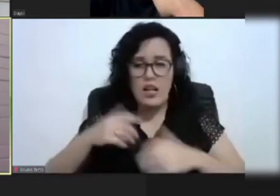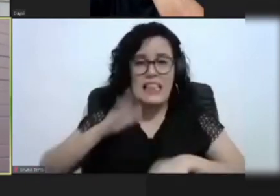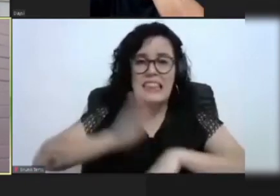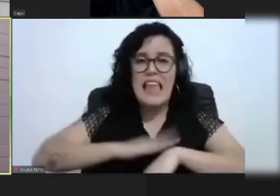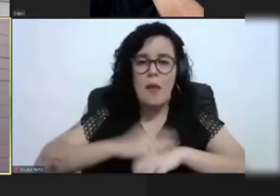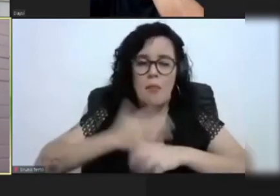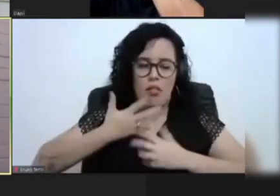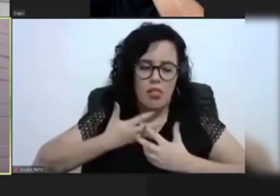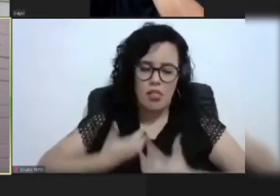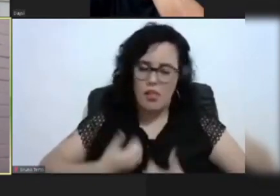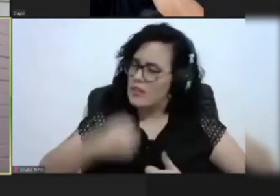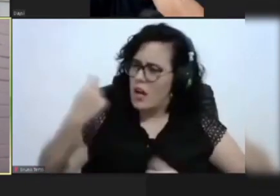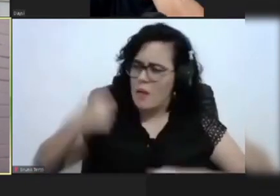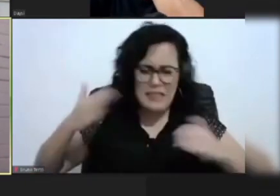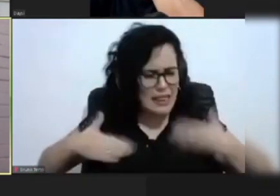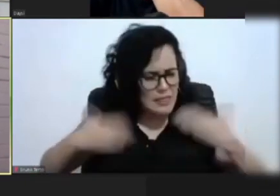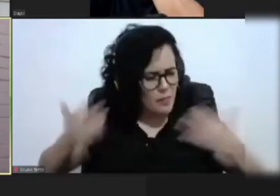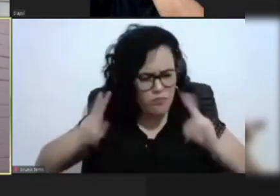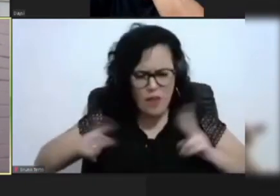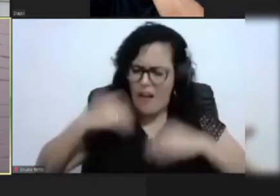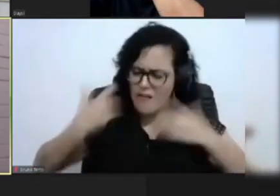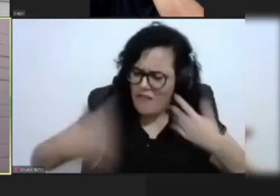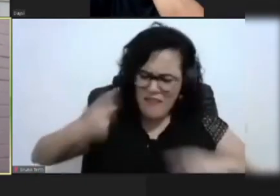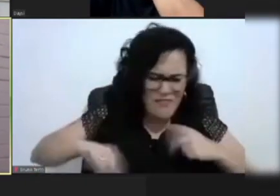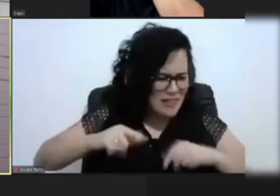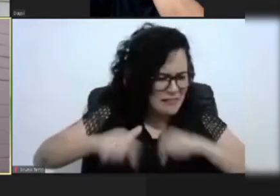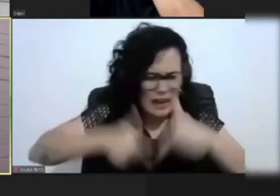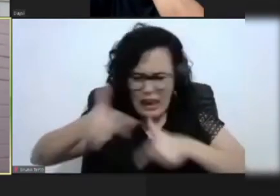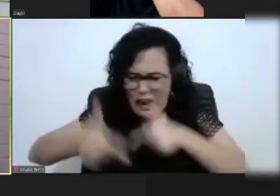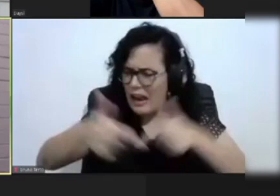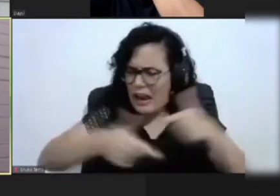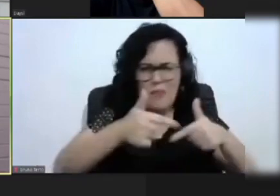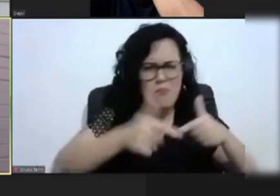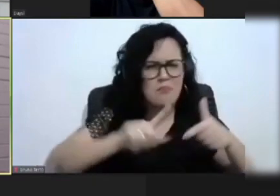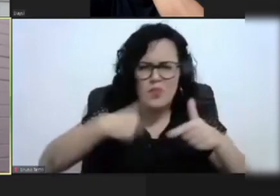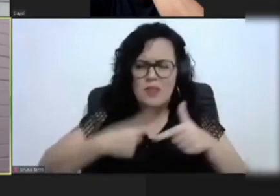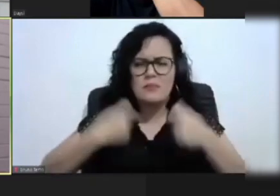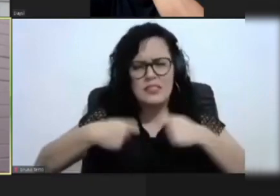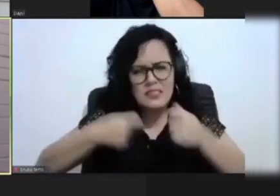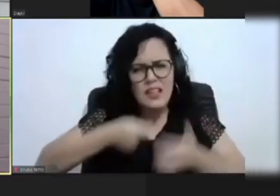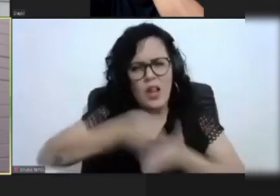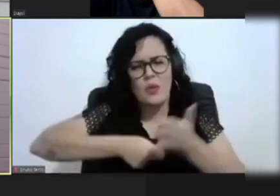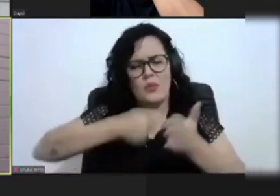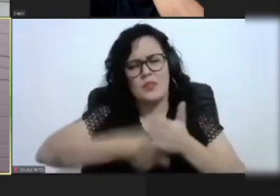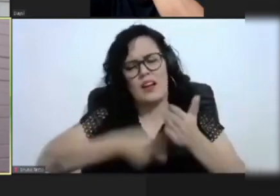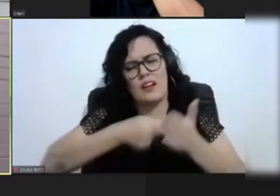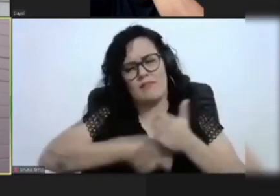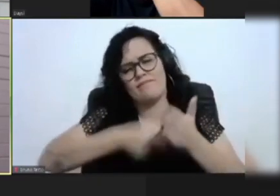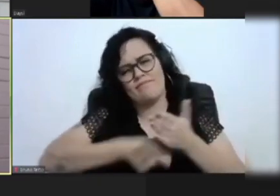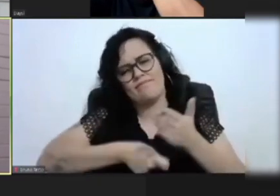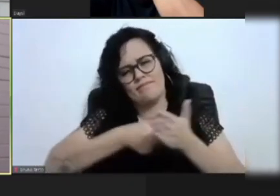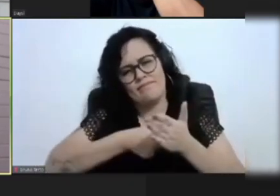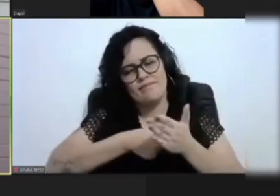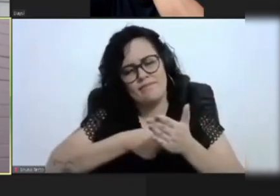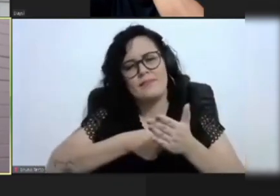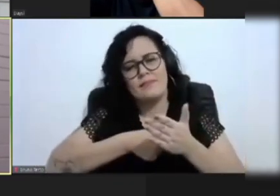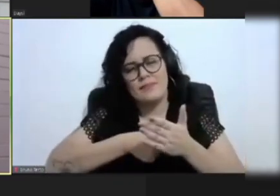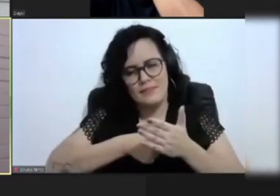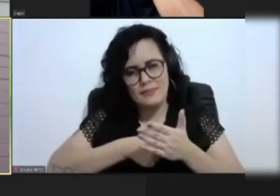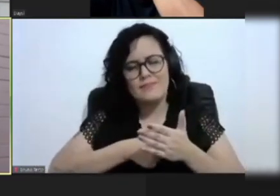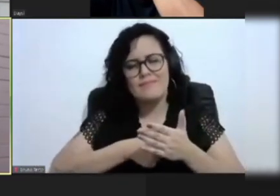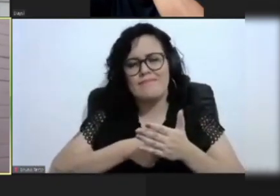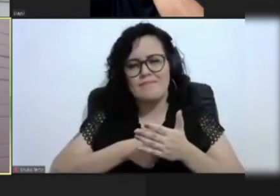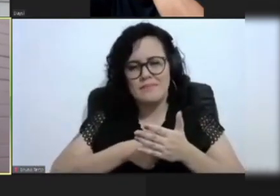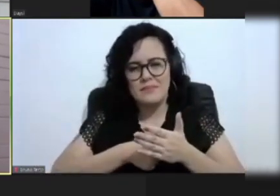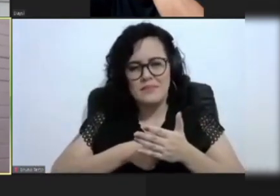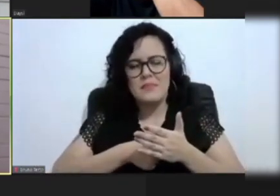muita coisa para fazer. Eu acho que essa disposição para a luta, essa disposição para, de alguma forma,